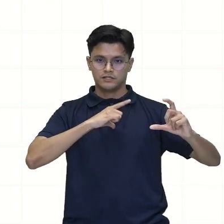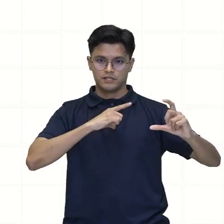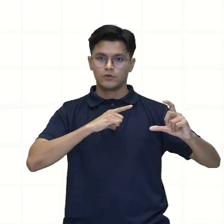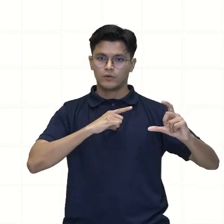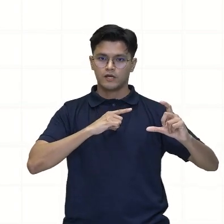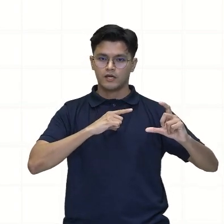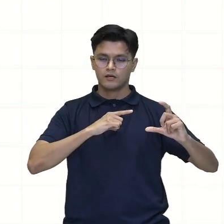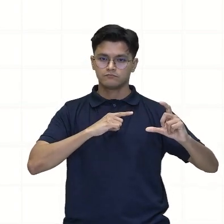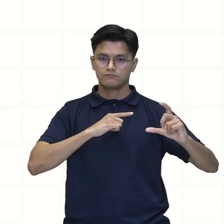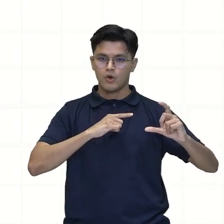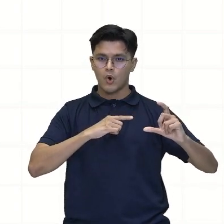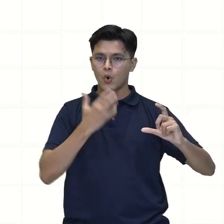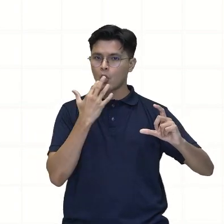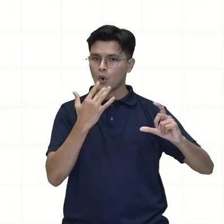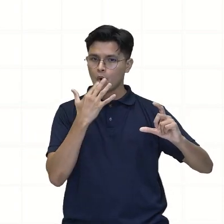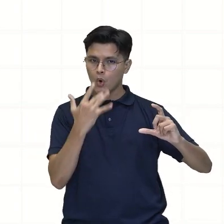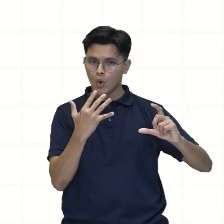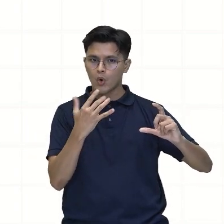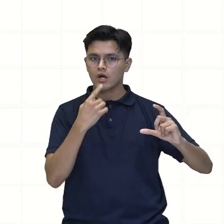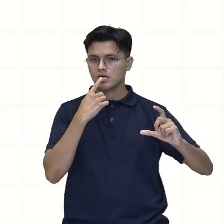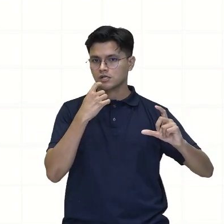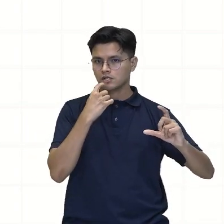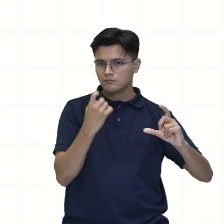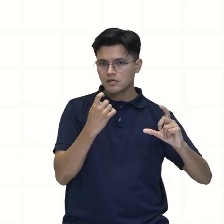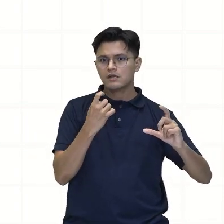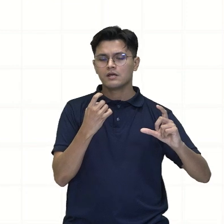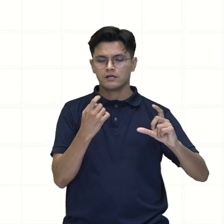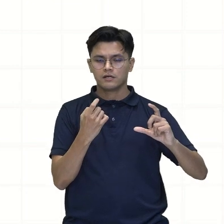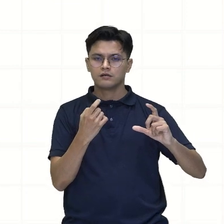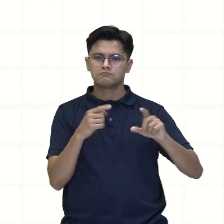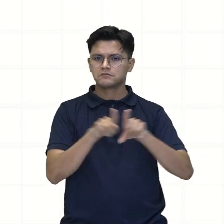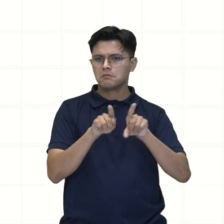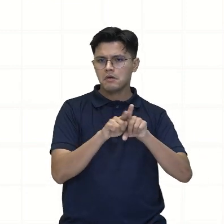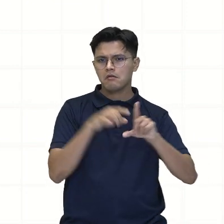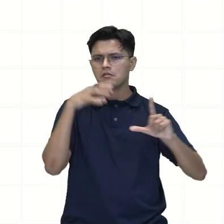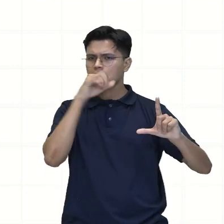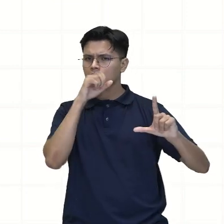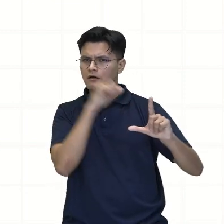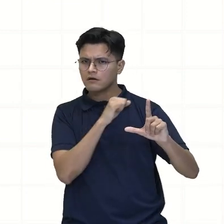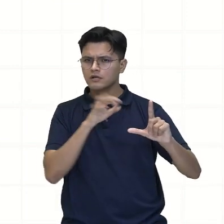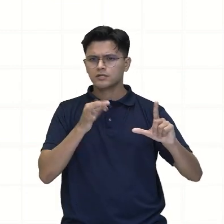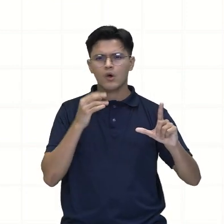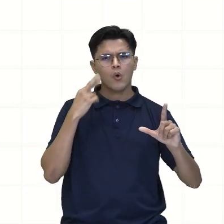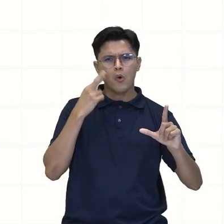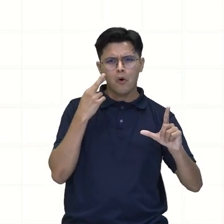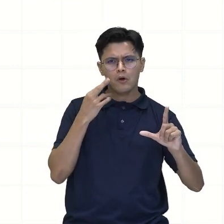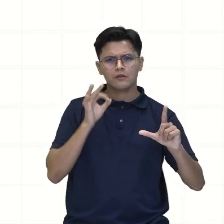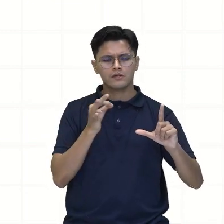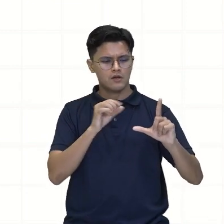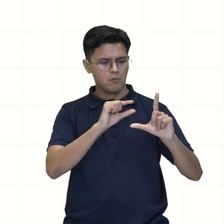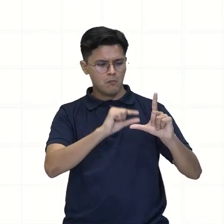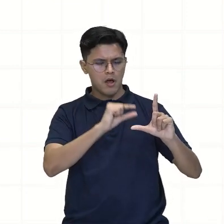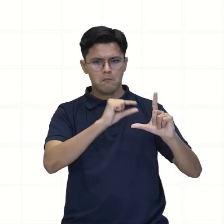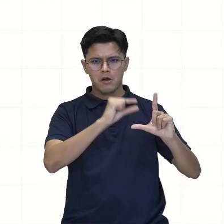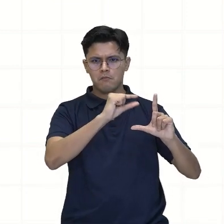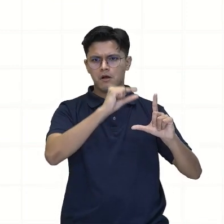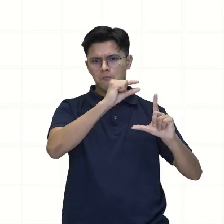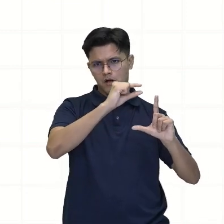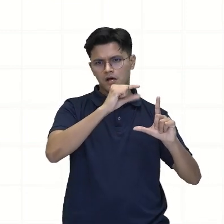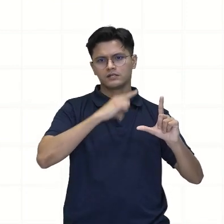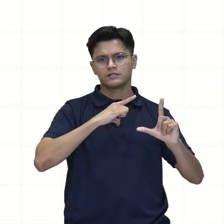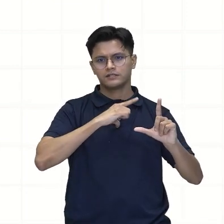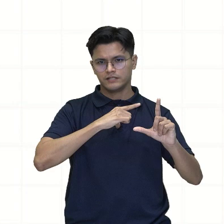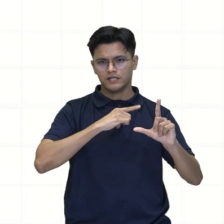à medida que vai se aumentando a área, né, dos estabelecimentos que tem,